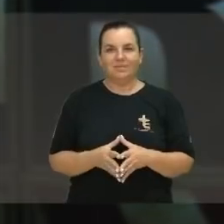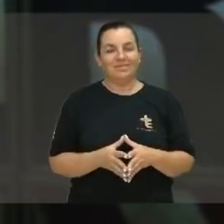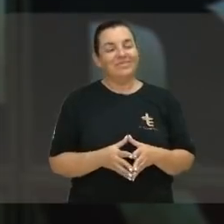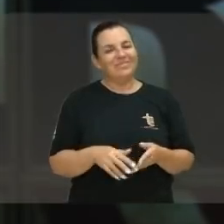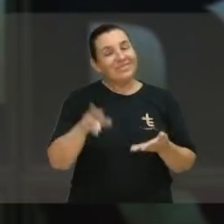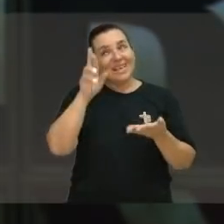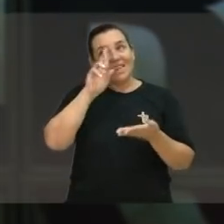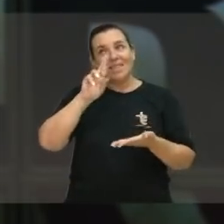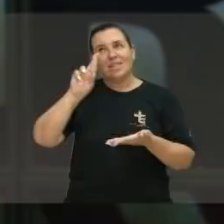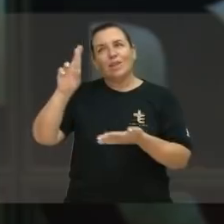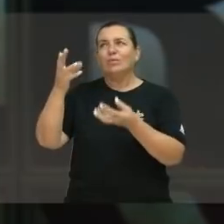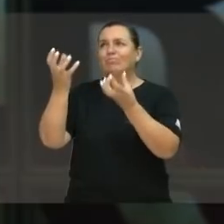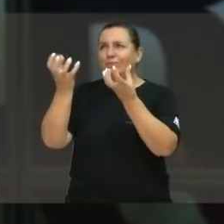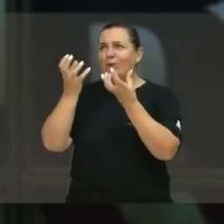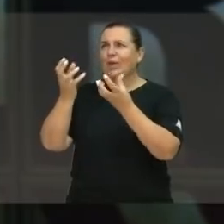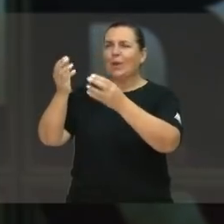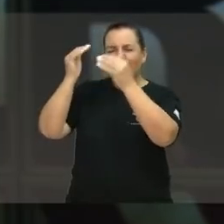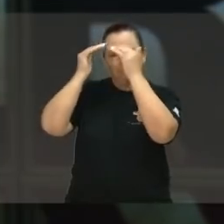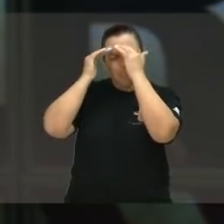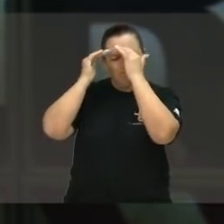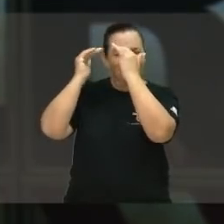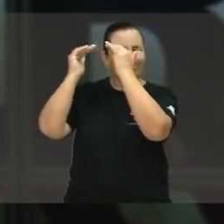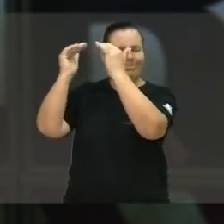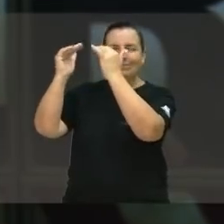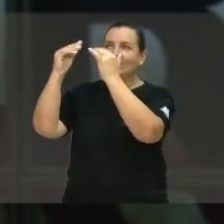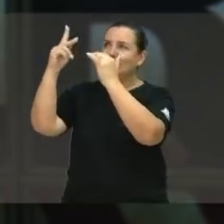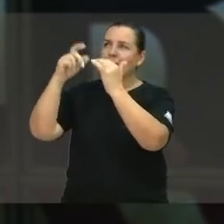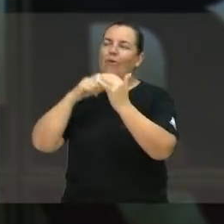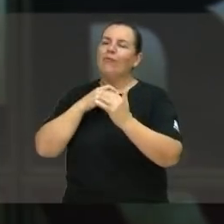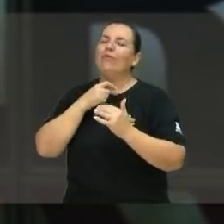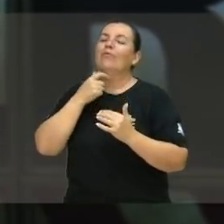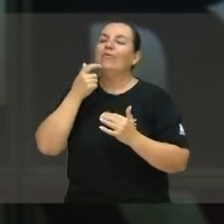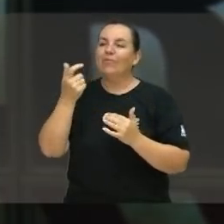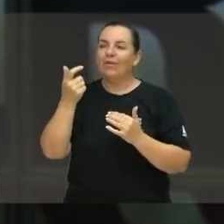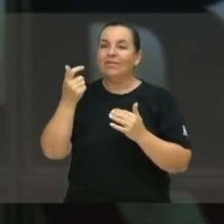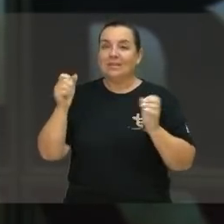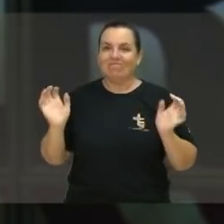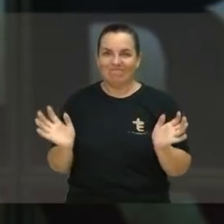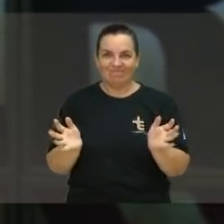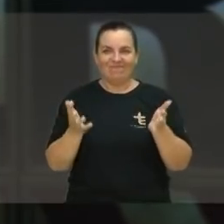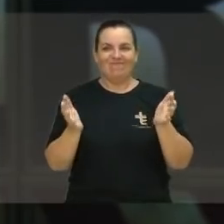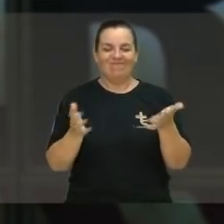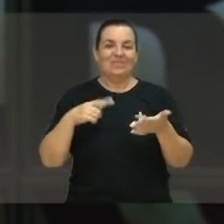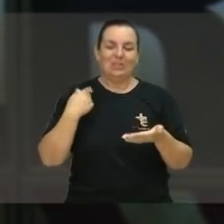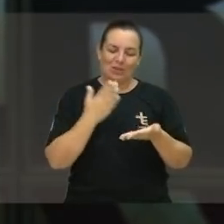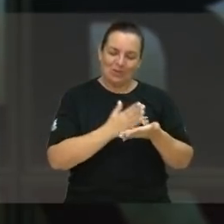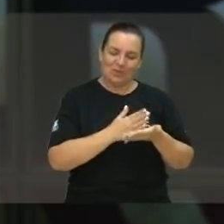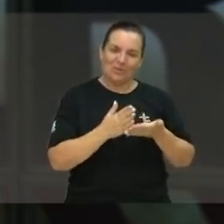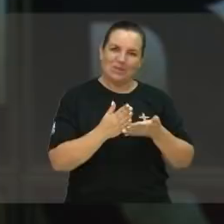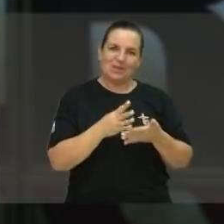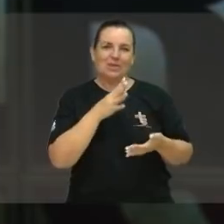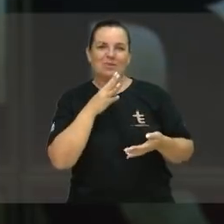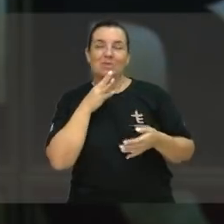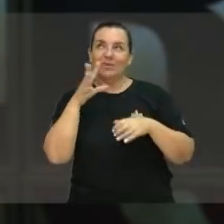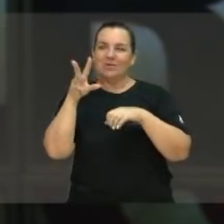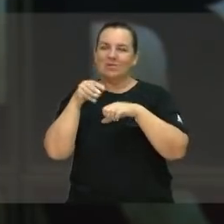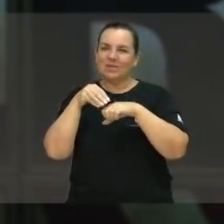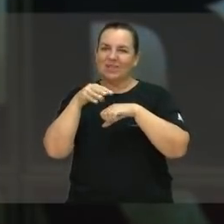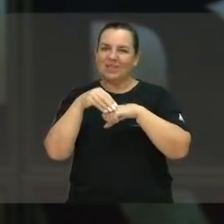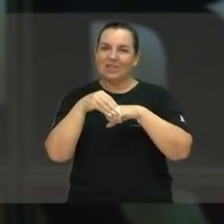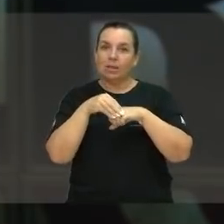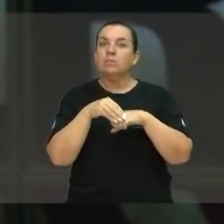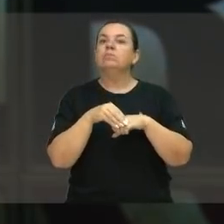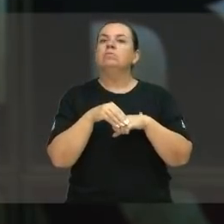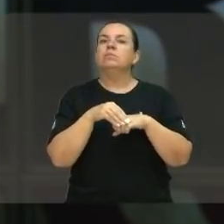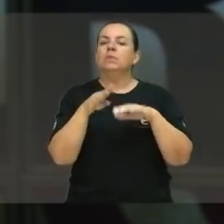senhor eu quero obedecer à sua voz é com essa motivação que nós começamos o programa conhecendo a palavra